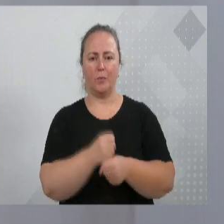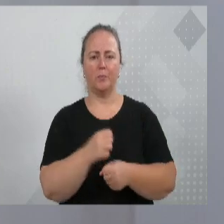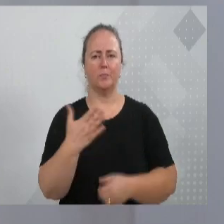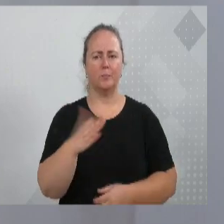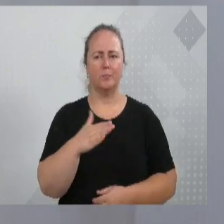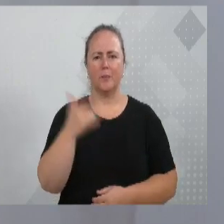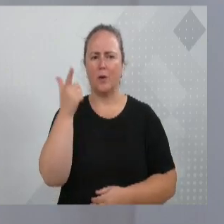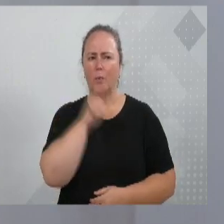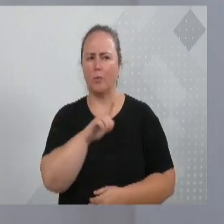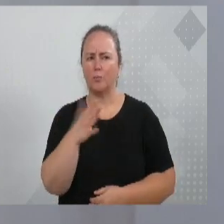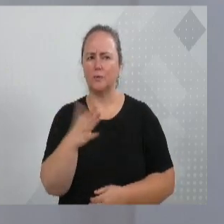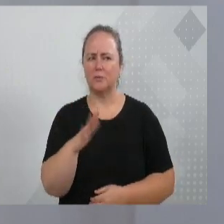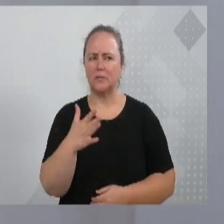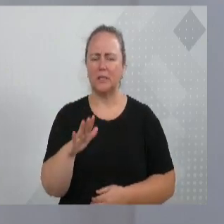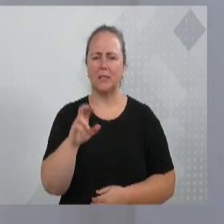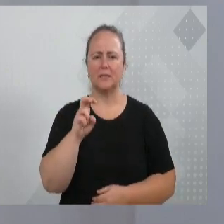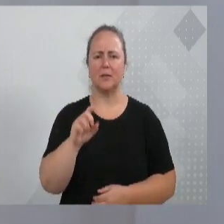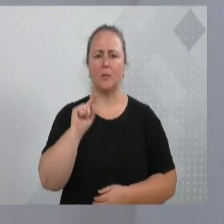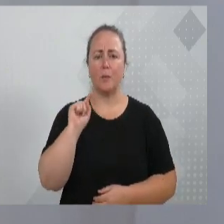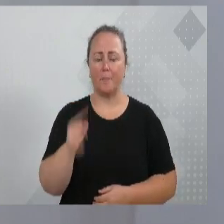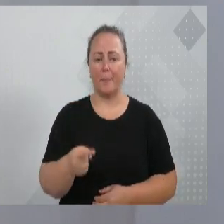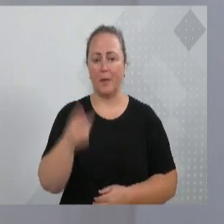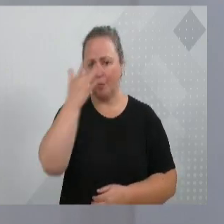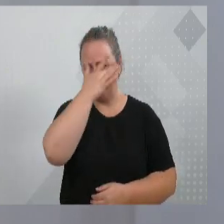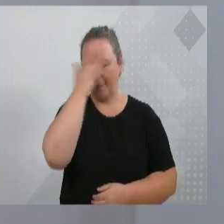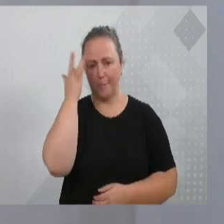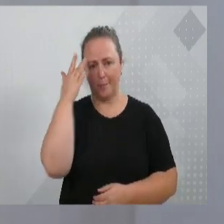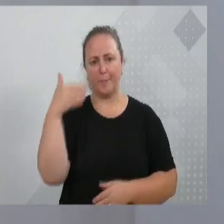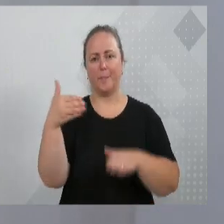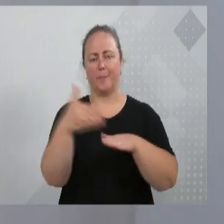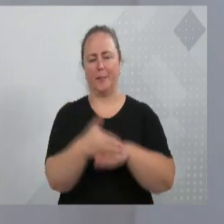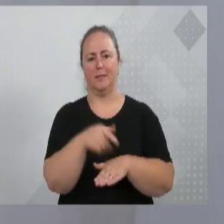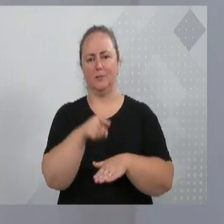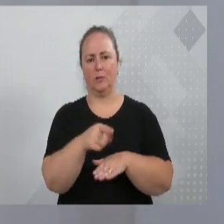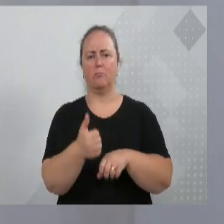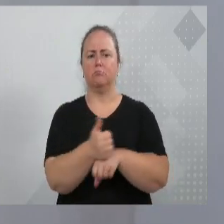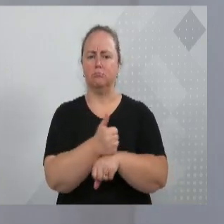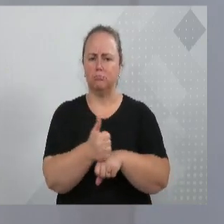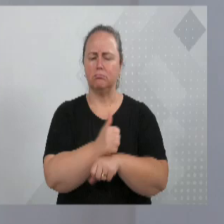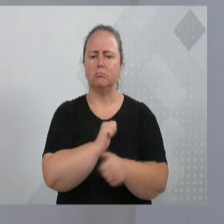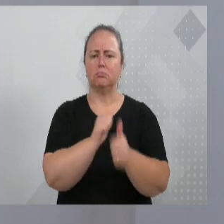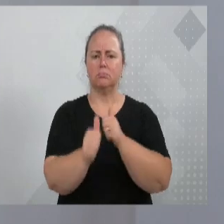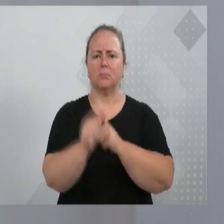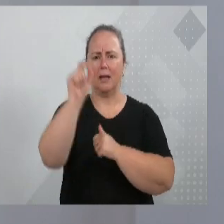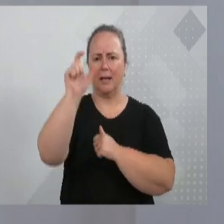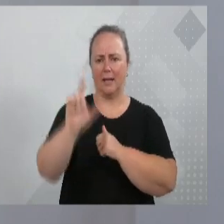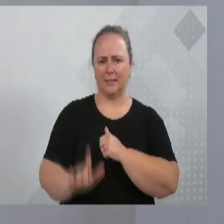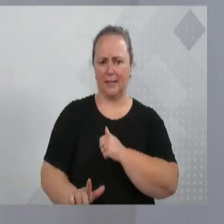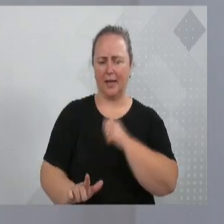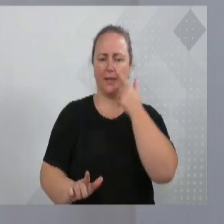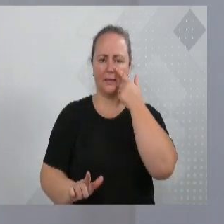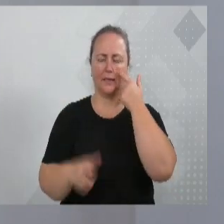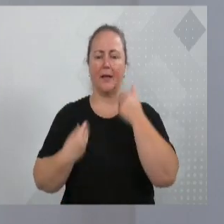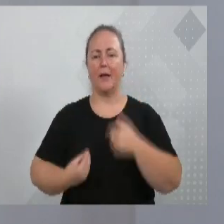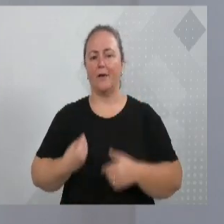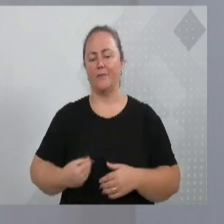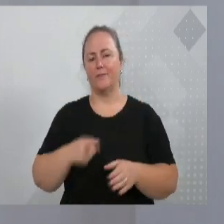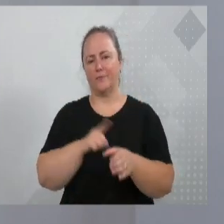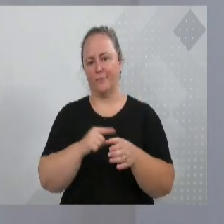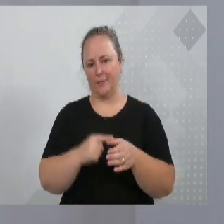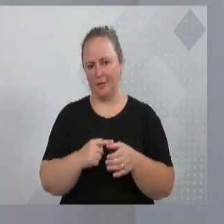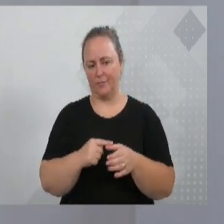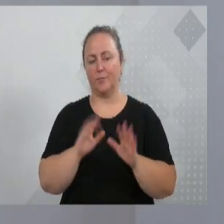ter Vereador Beltrame mais de 5 mil pessoas entre atletas e profissionais do esporte que estarão na cidade isso significa